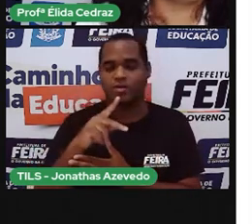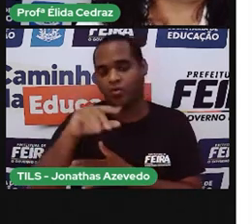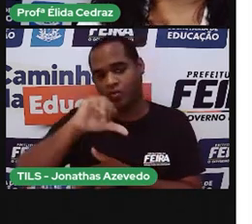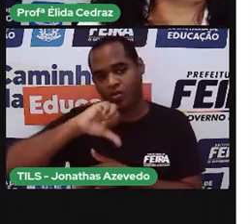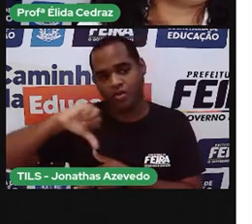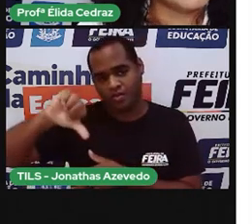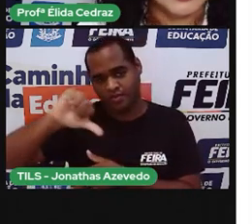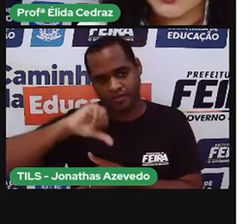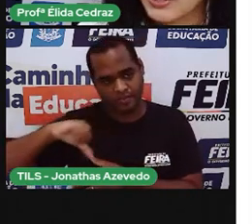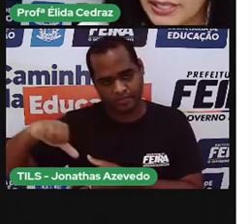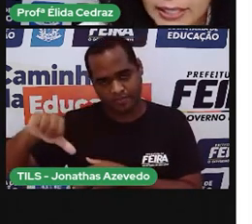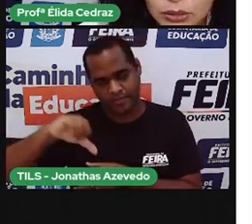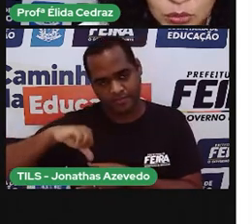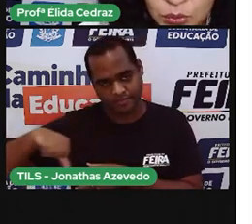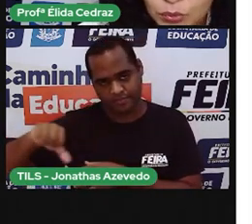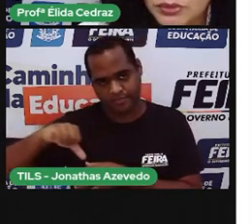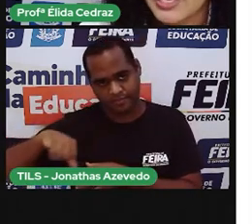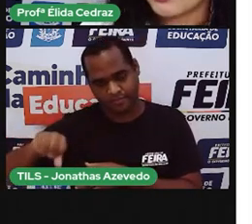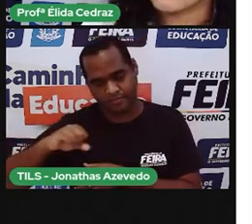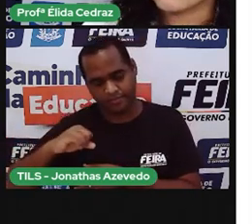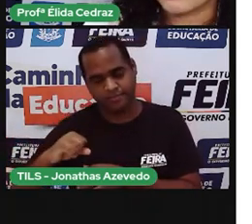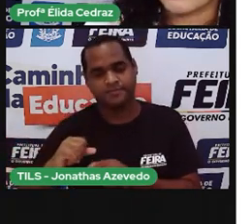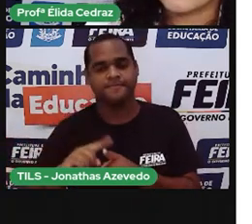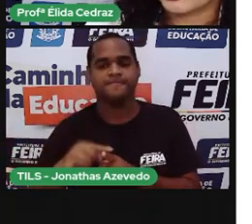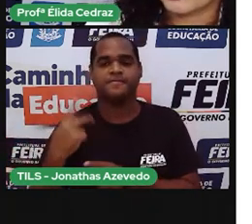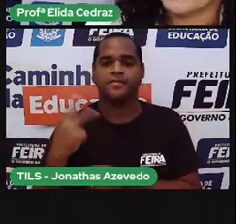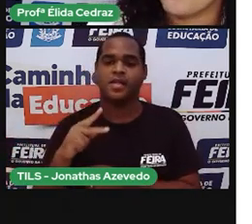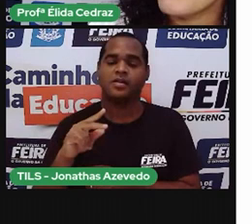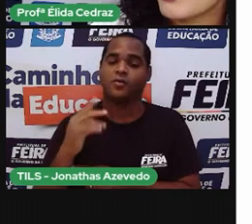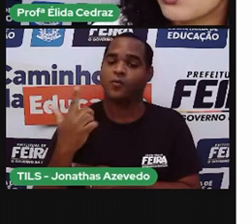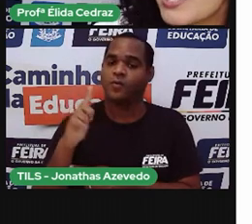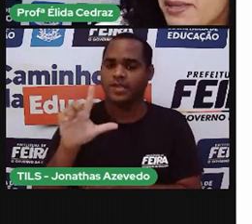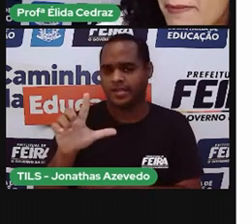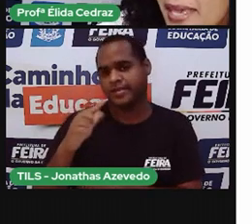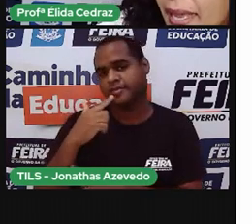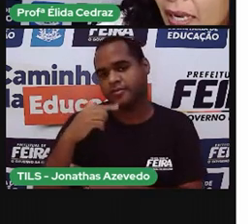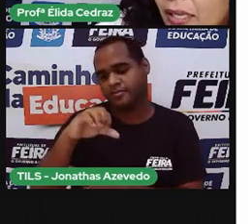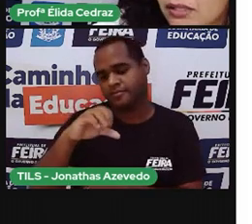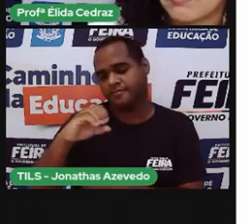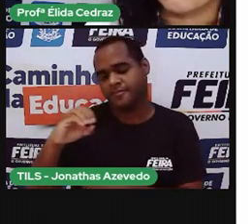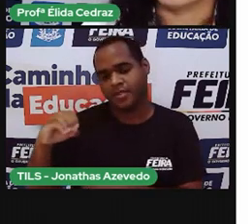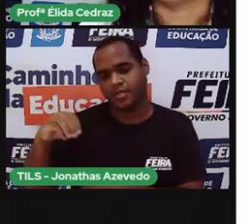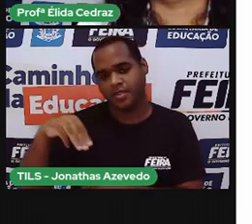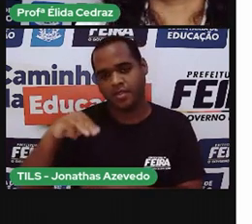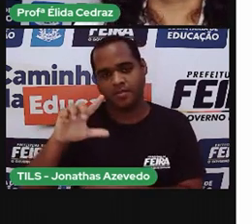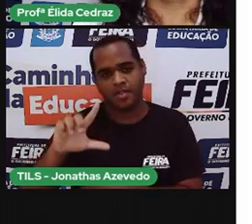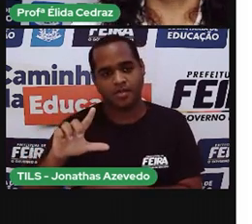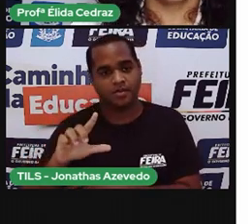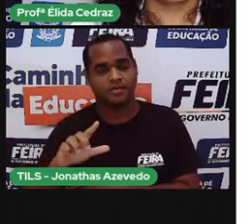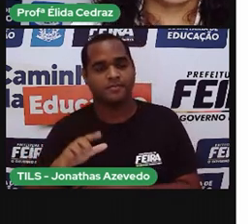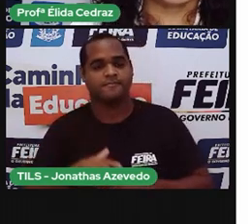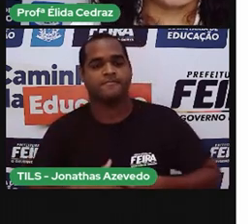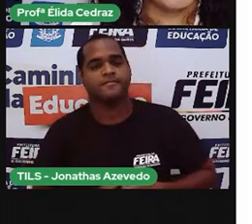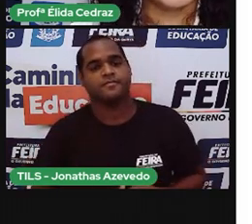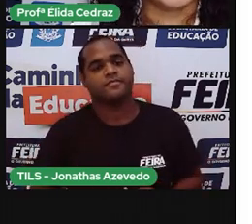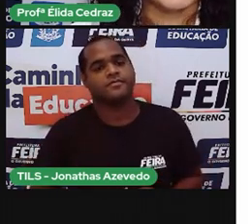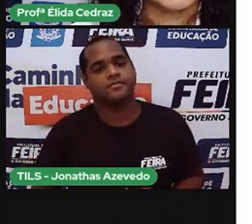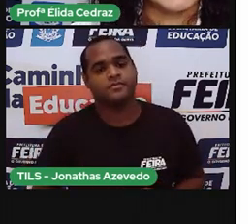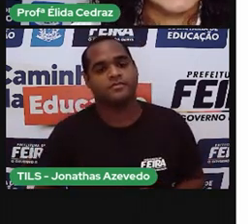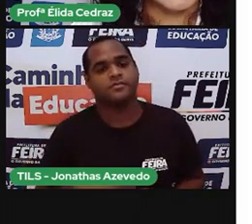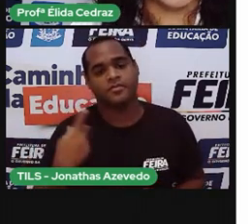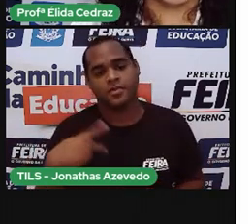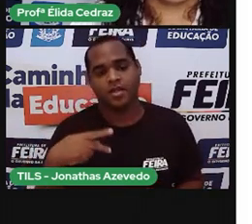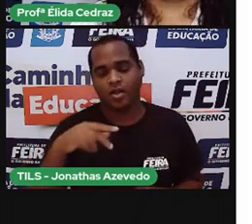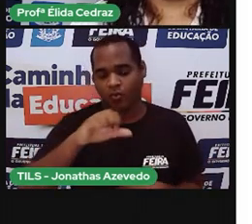óleo não ter um litro, ela é de 900 ml. O óleo